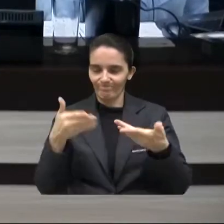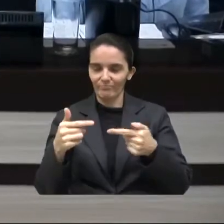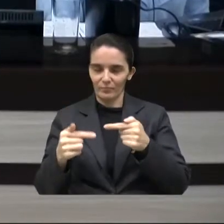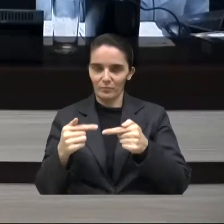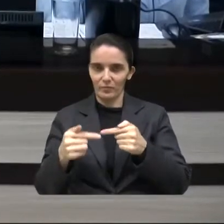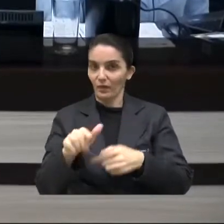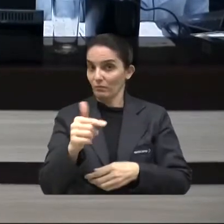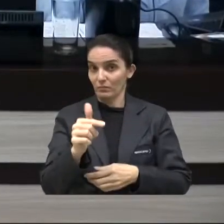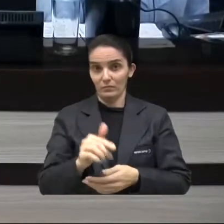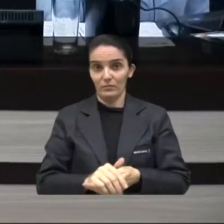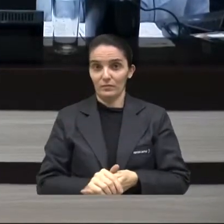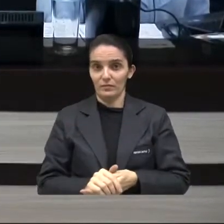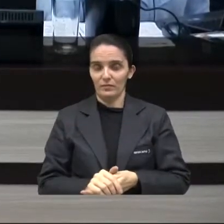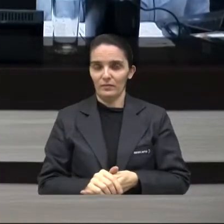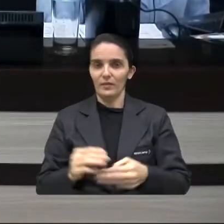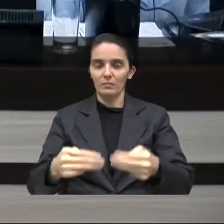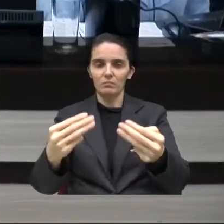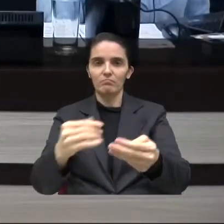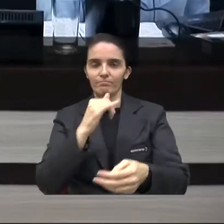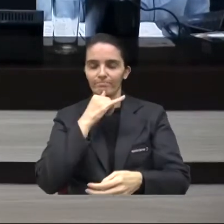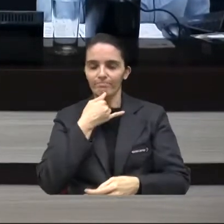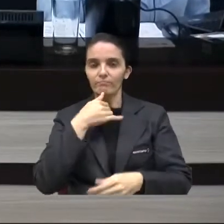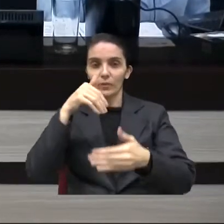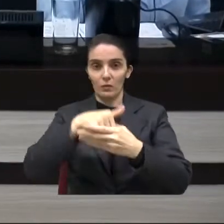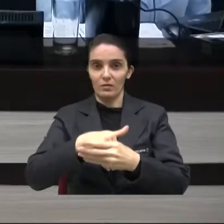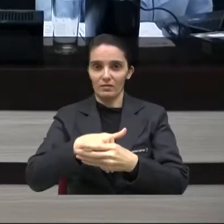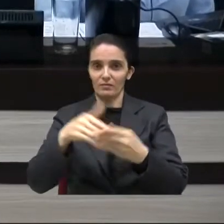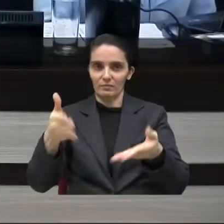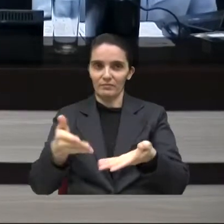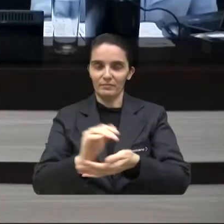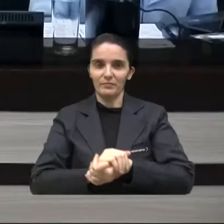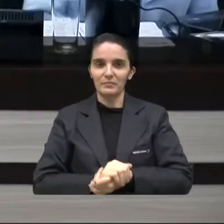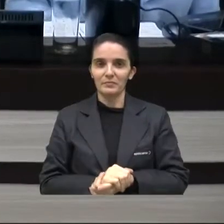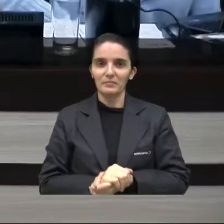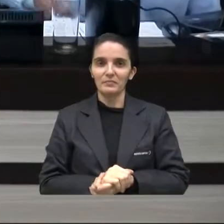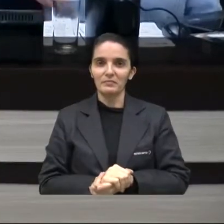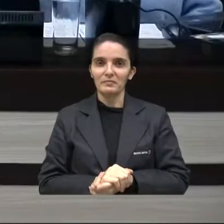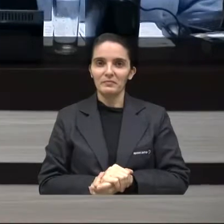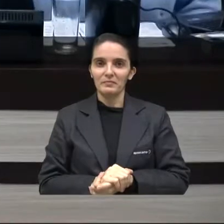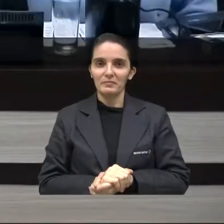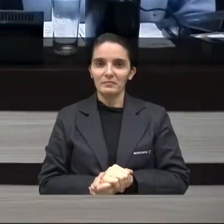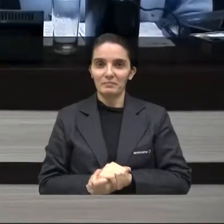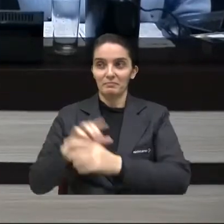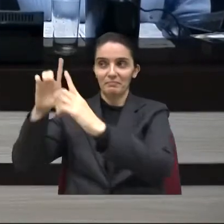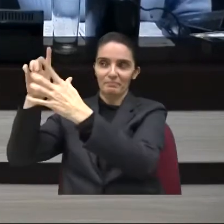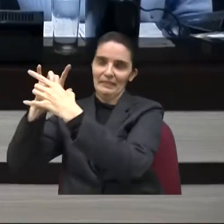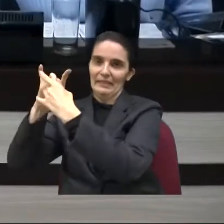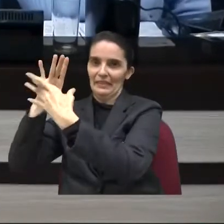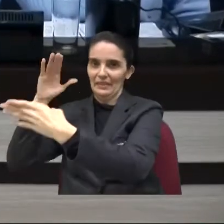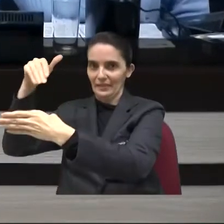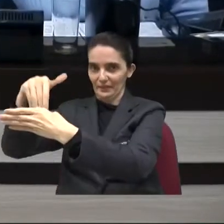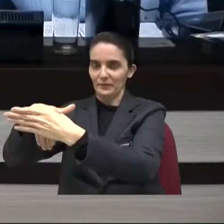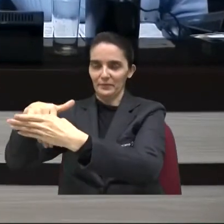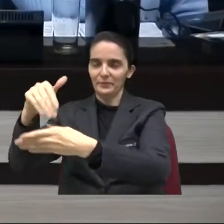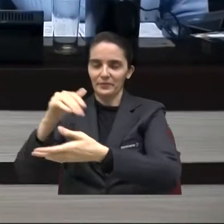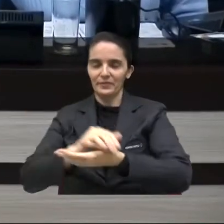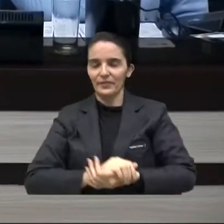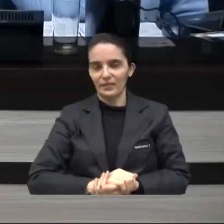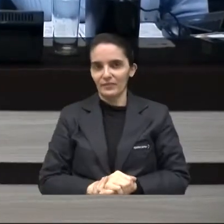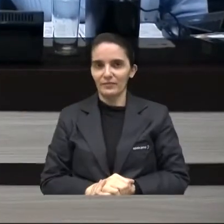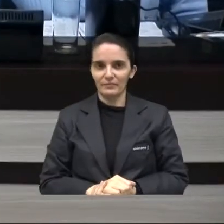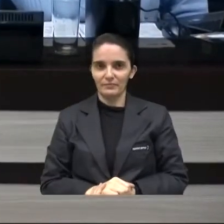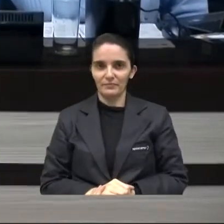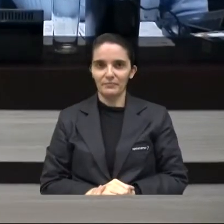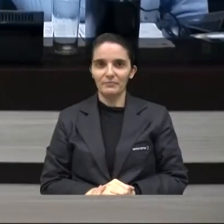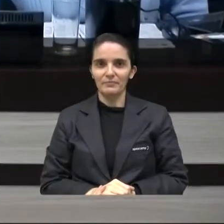Não havendo a moção de pesar, ela vai à votação e o painel de votação está aberto, senhores